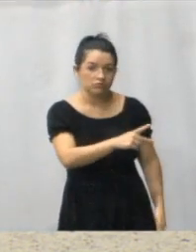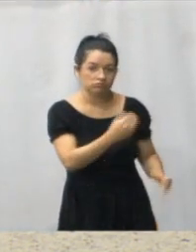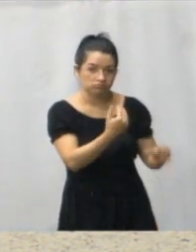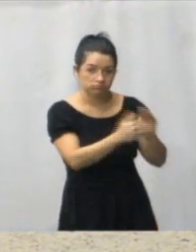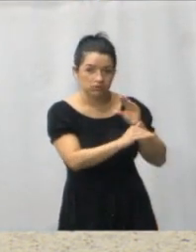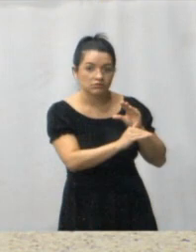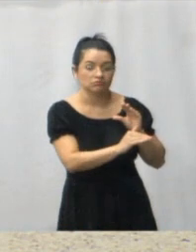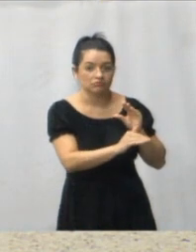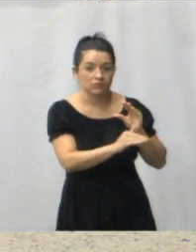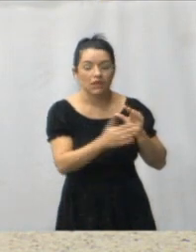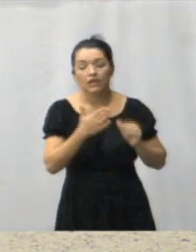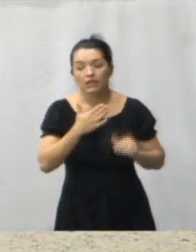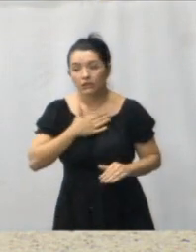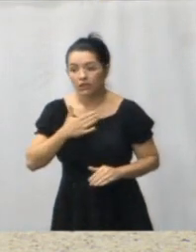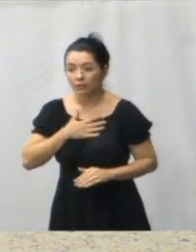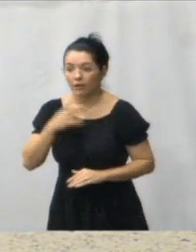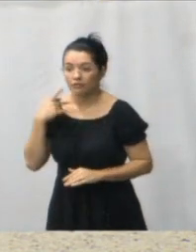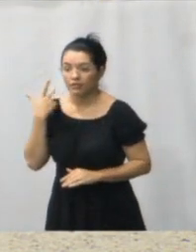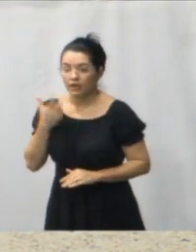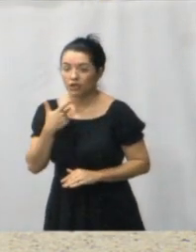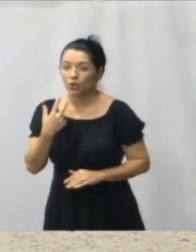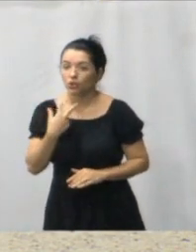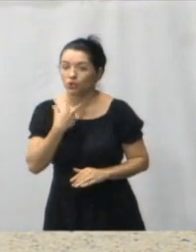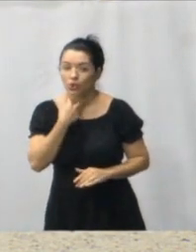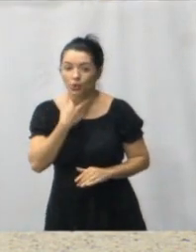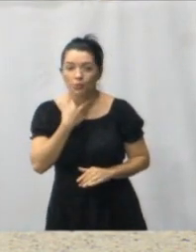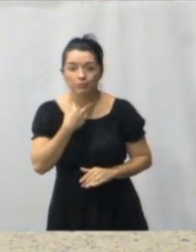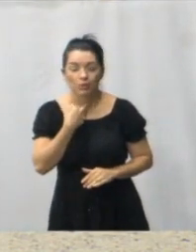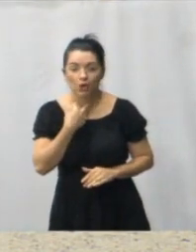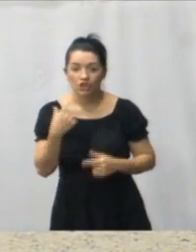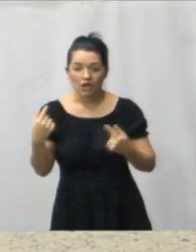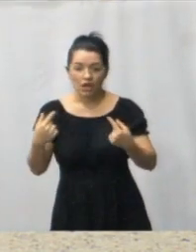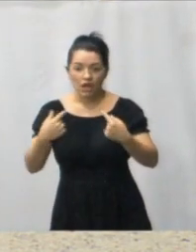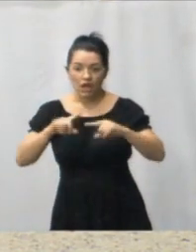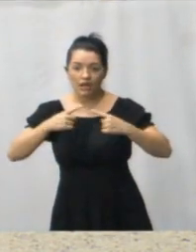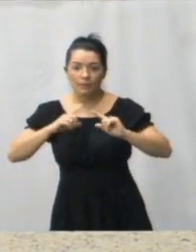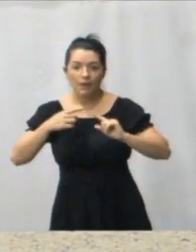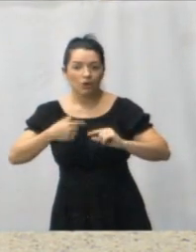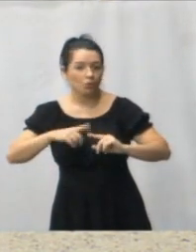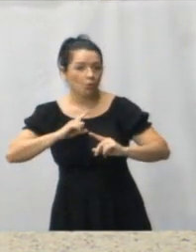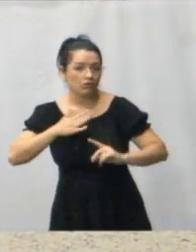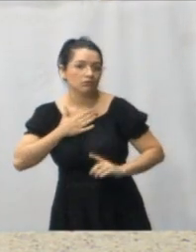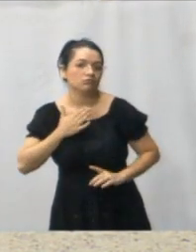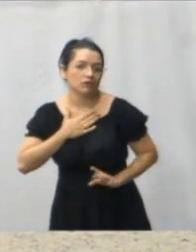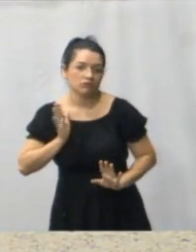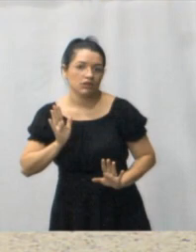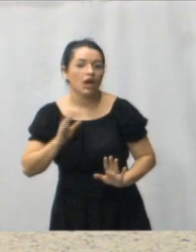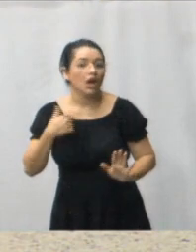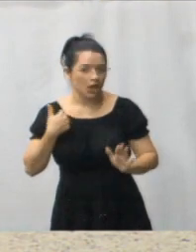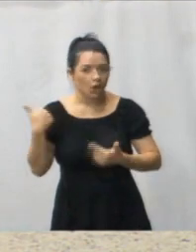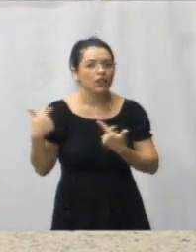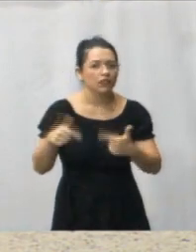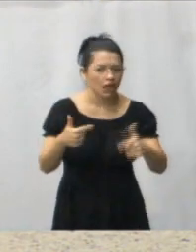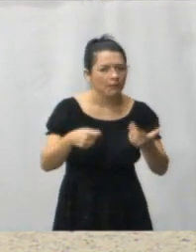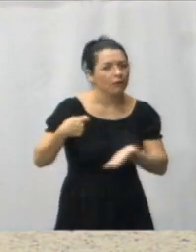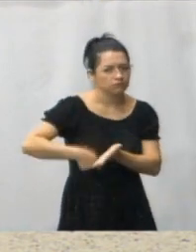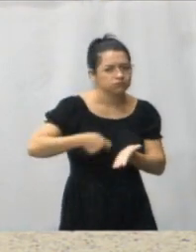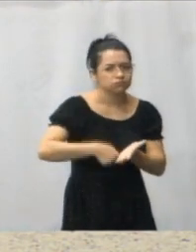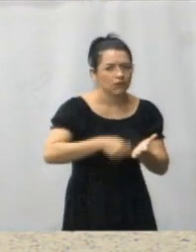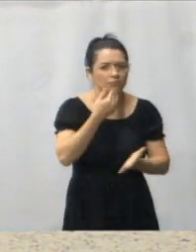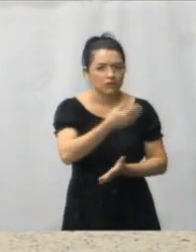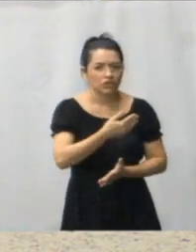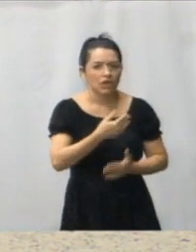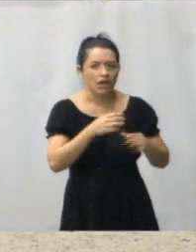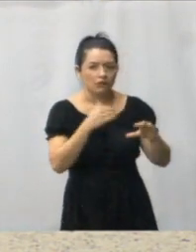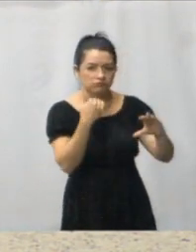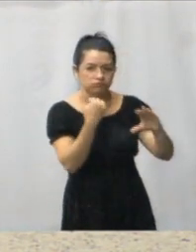nenhuma vírgula pode ser dito porque tudo estou fazendo. Então, estou encaminhando para o Ministério Público que esteve presente aqui no final